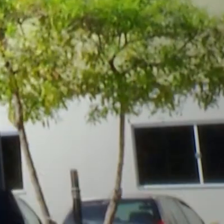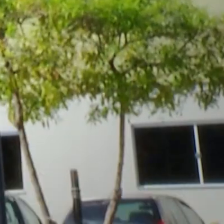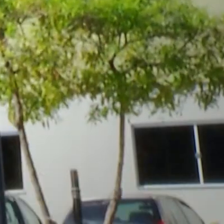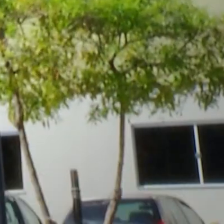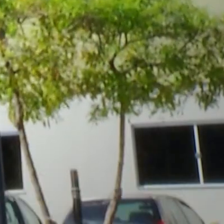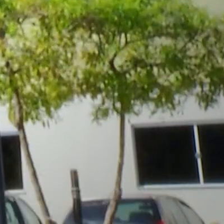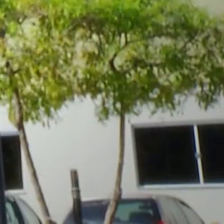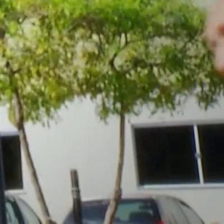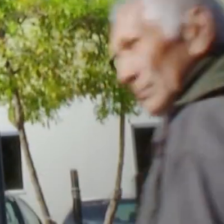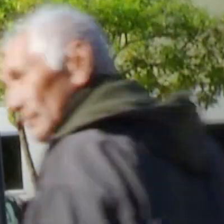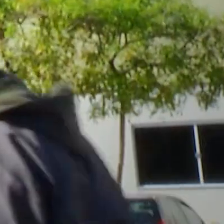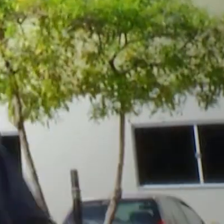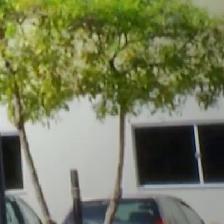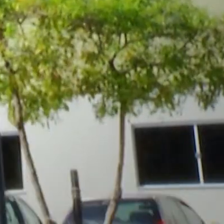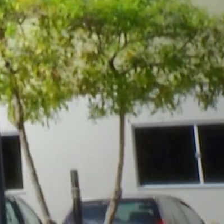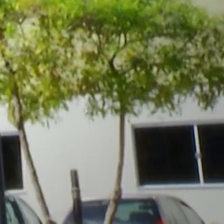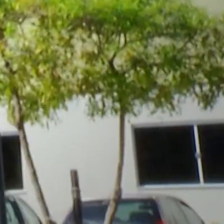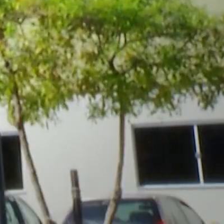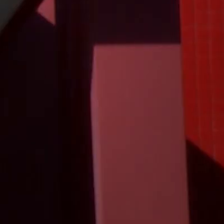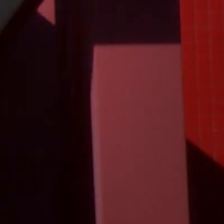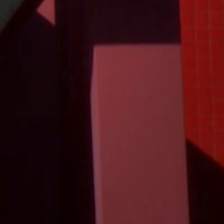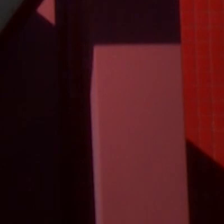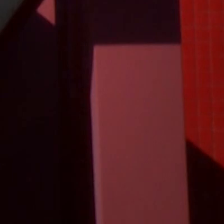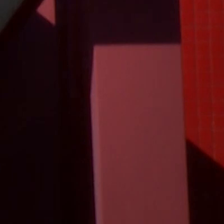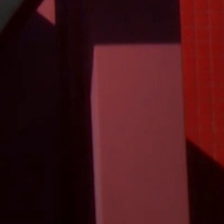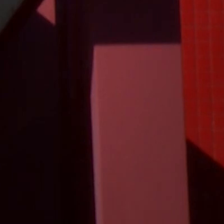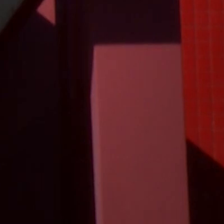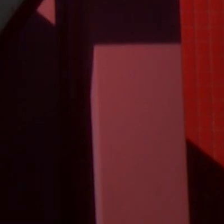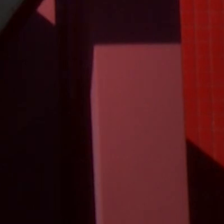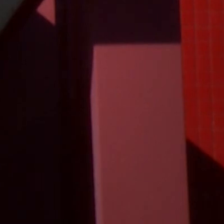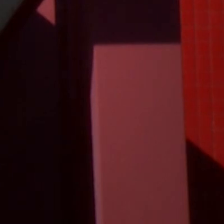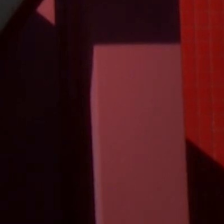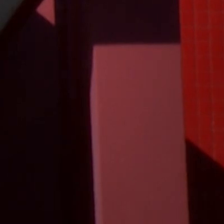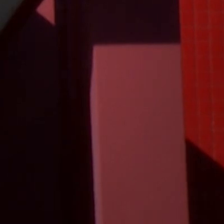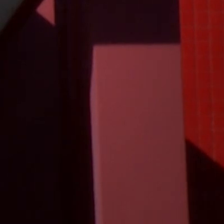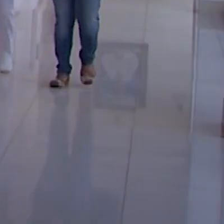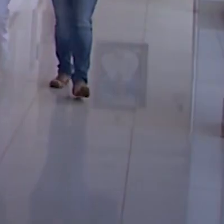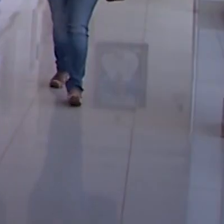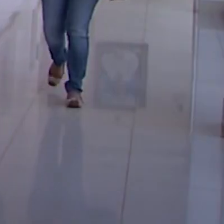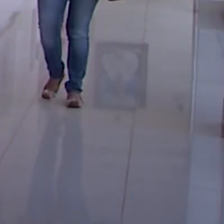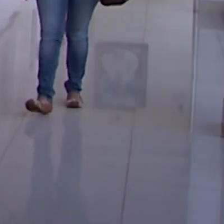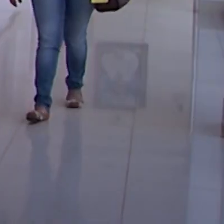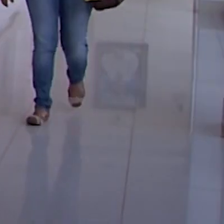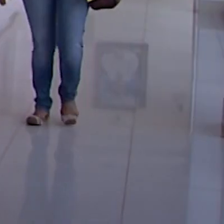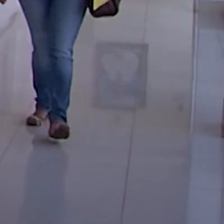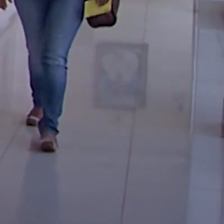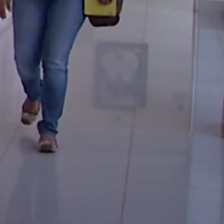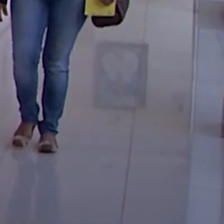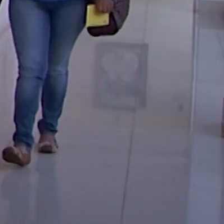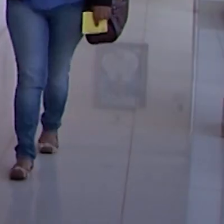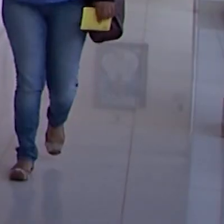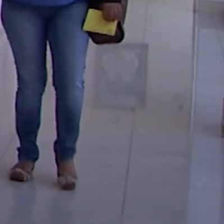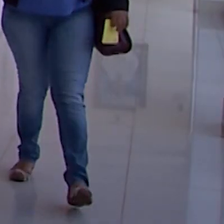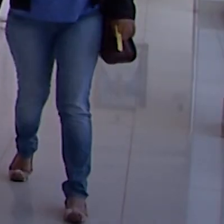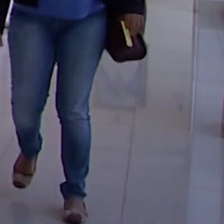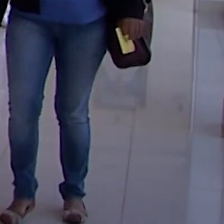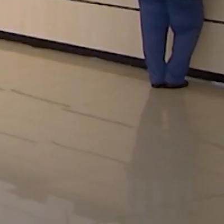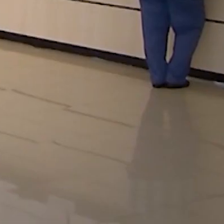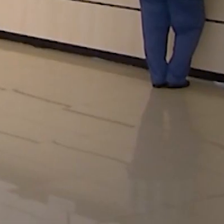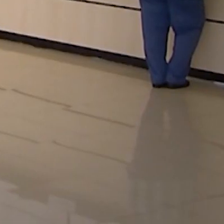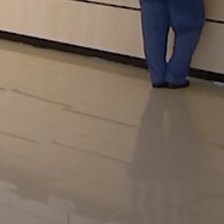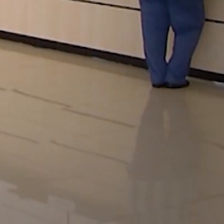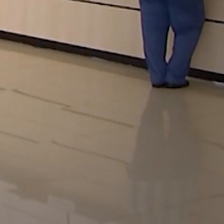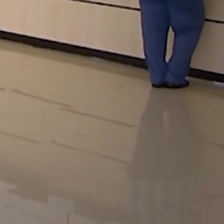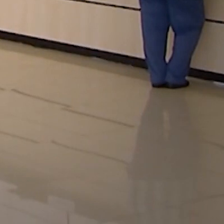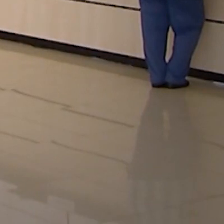Neste período do ano, as temperaturas caem e as doações de sangue também. Sabe como é? Tempo mais frio e